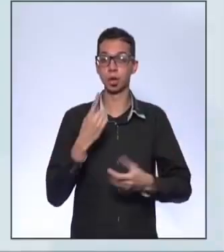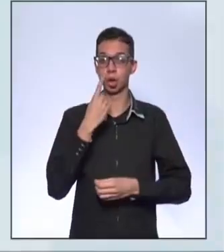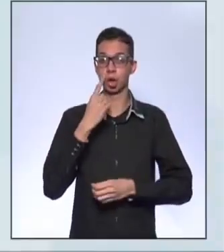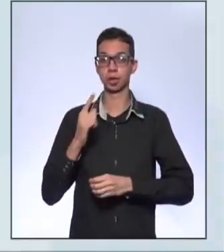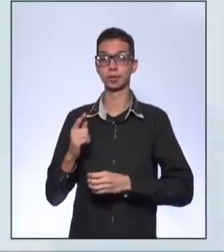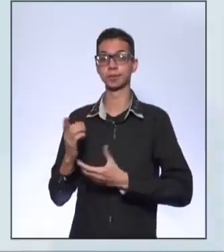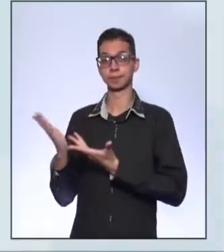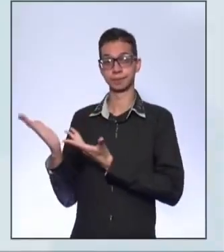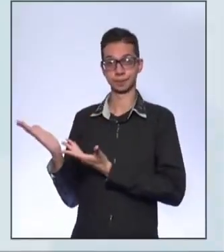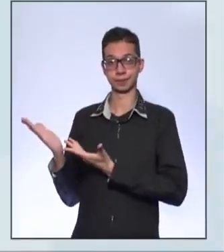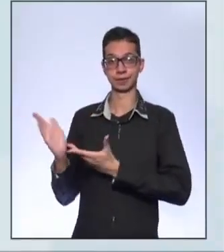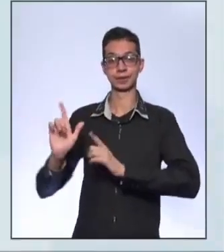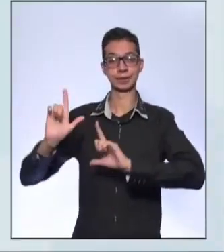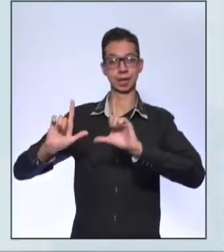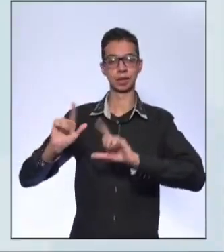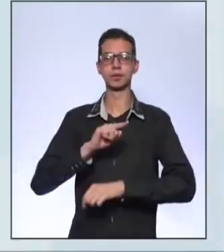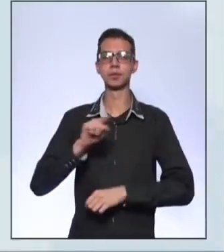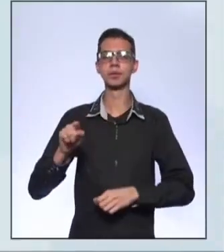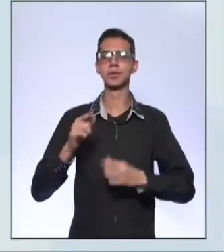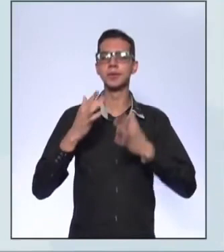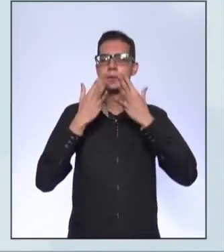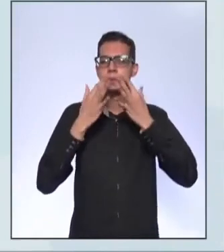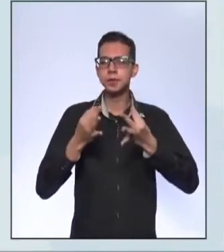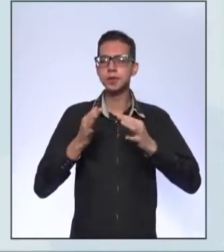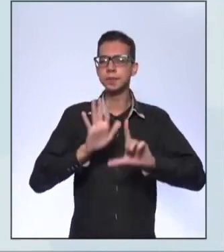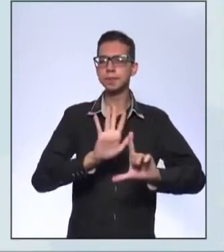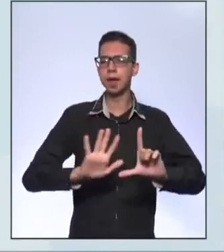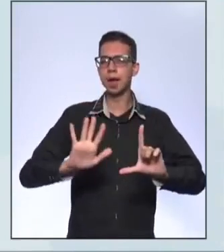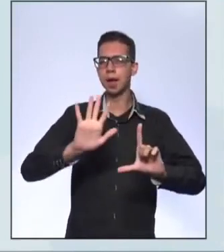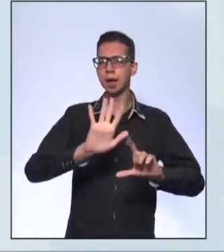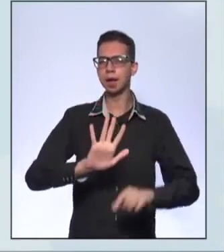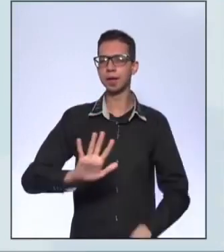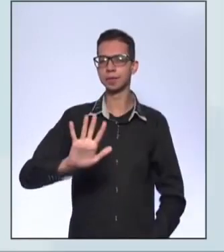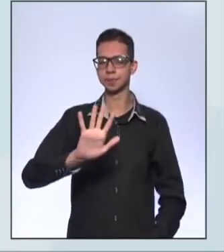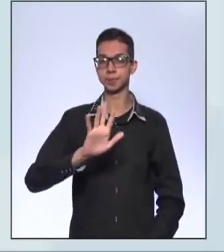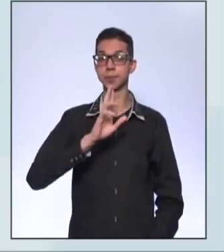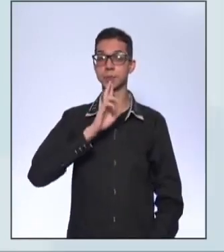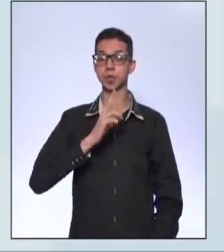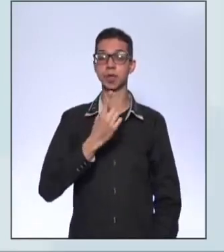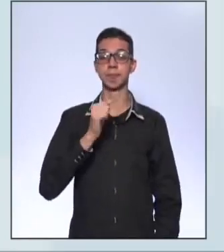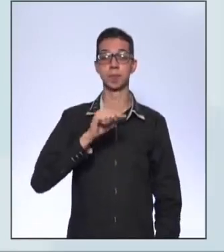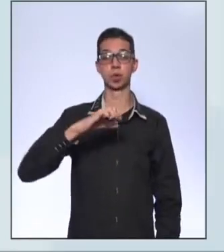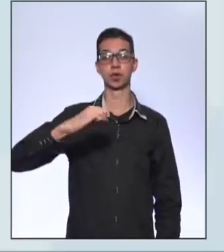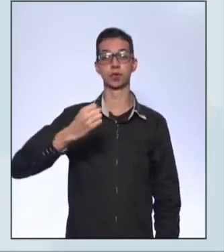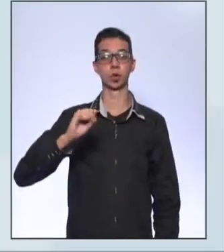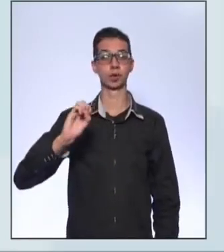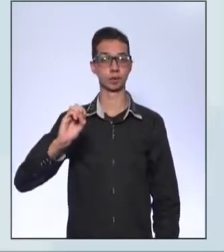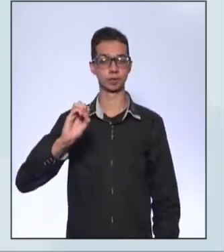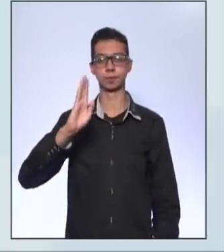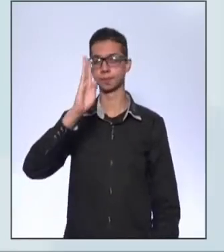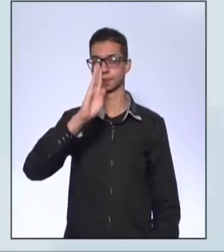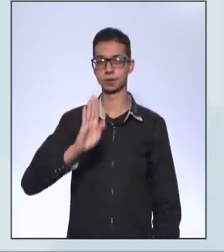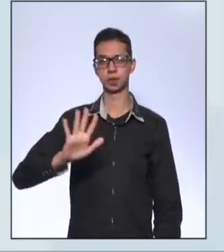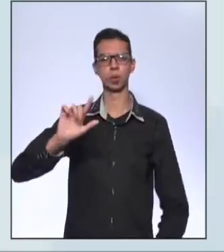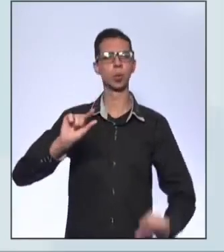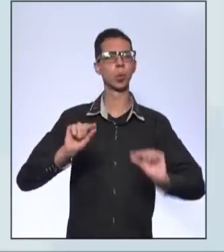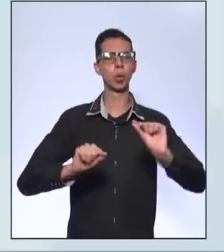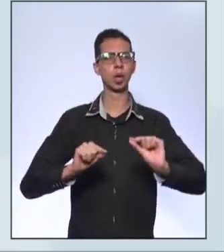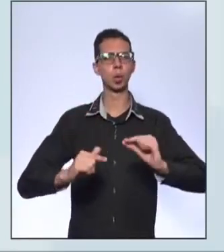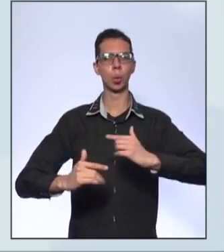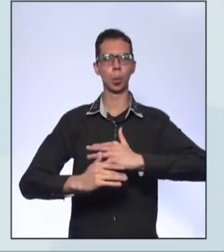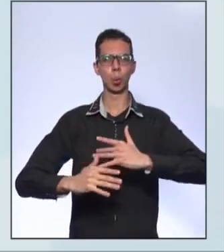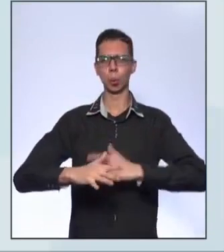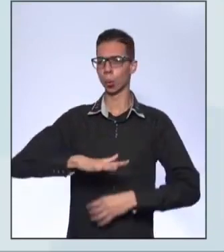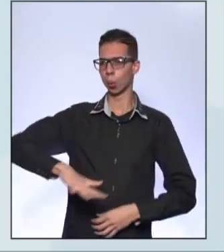para vocês tá então Observe o mapa e respondam na década de 1980 o Brasil era majoritariamente Urbano